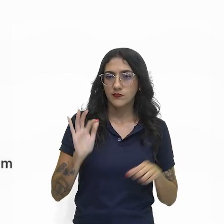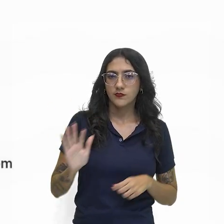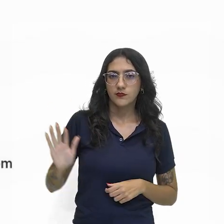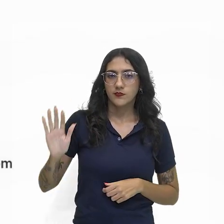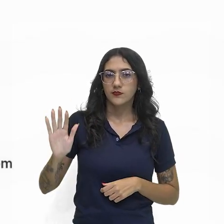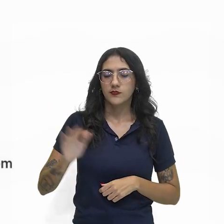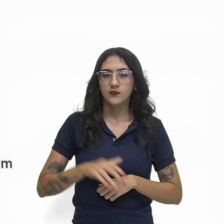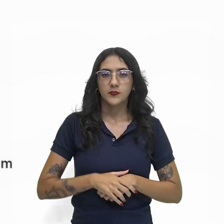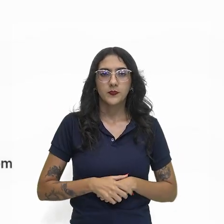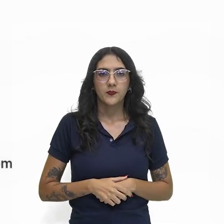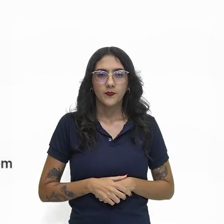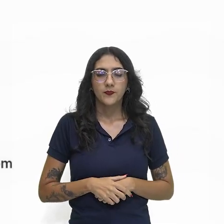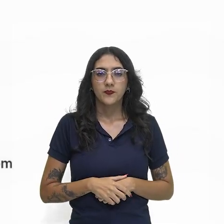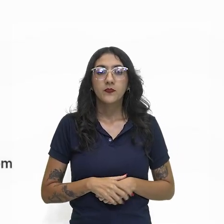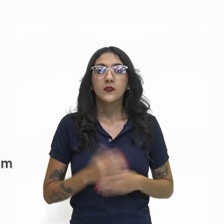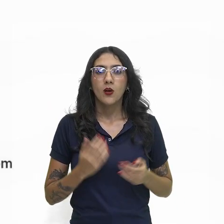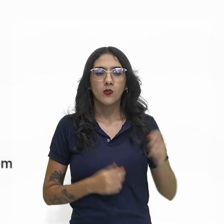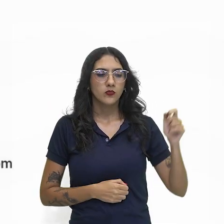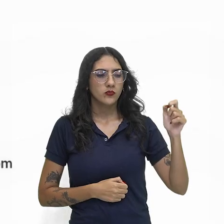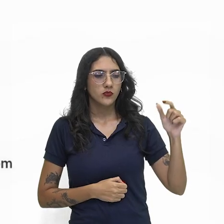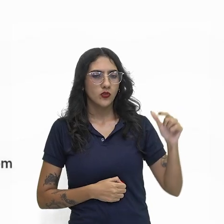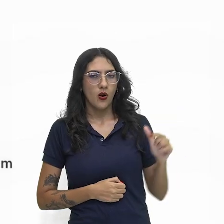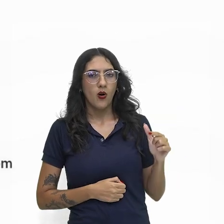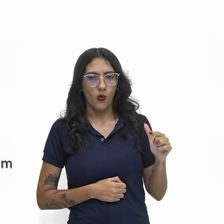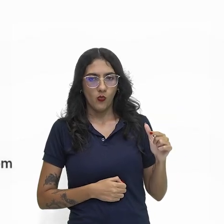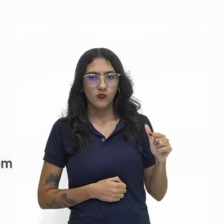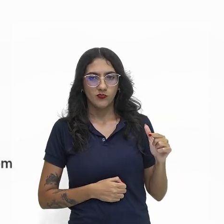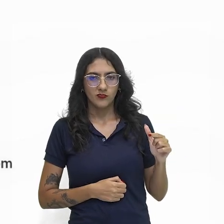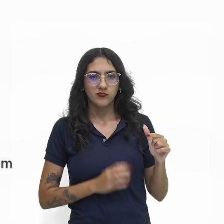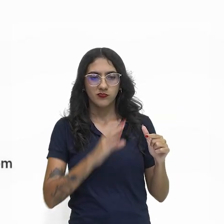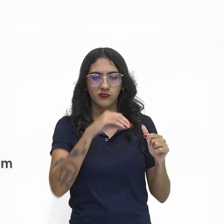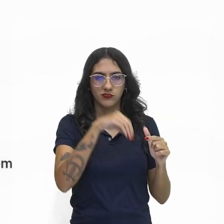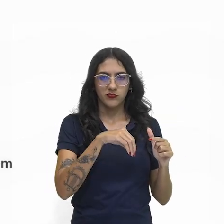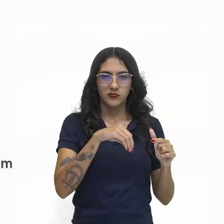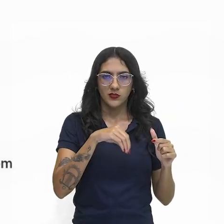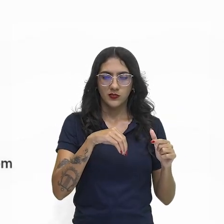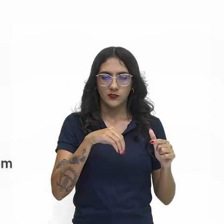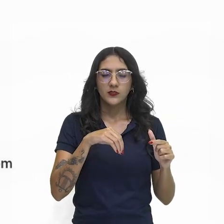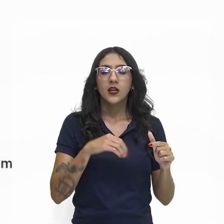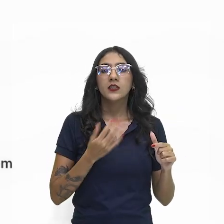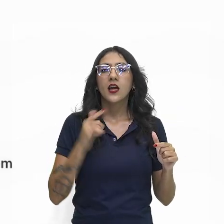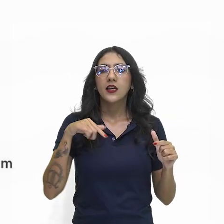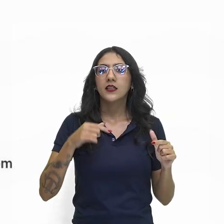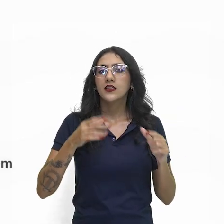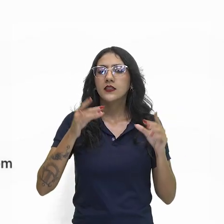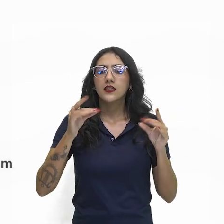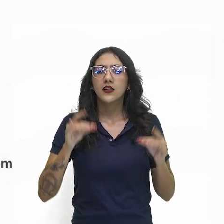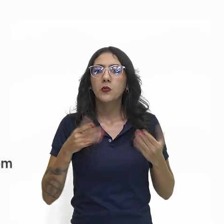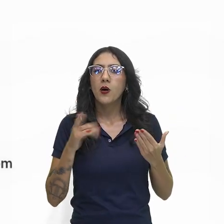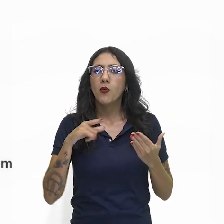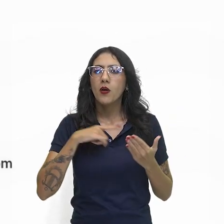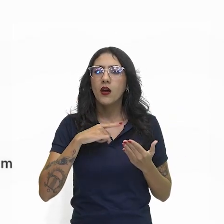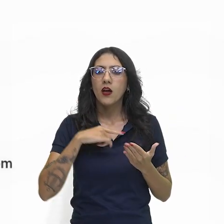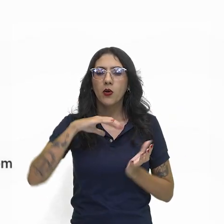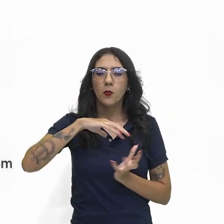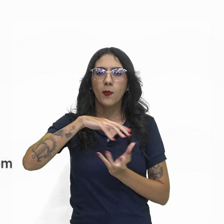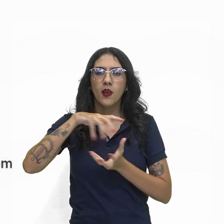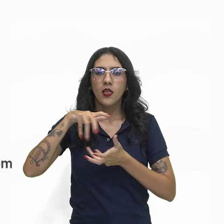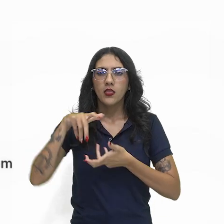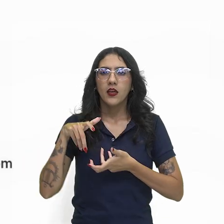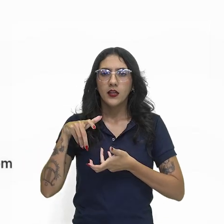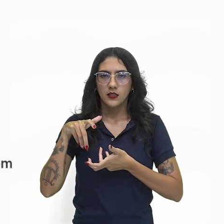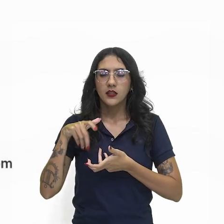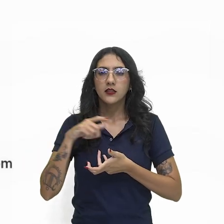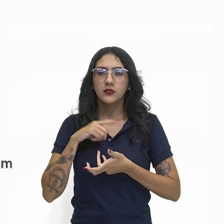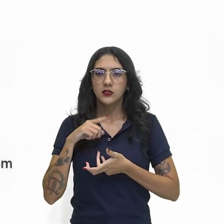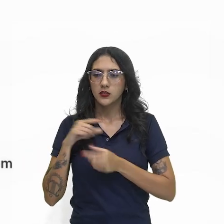Então, o Sol fica posicionado em um dos focos, e o planeta descreve uma trajetória por